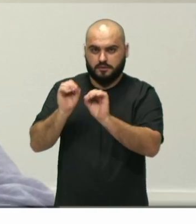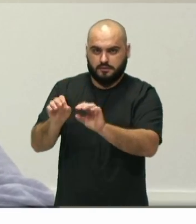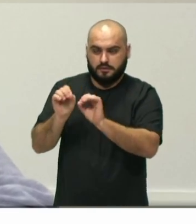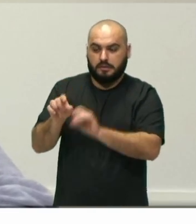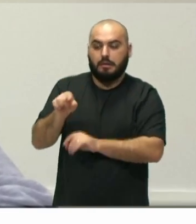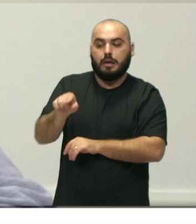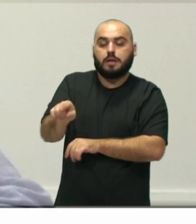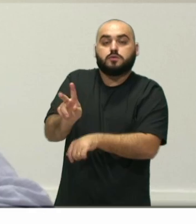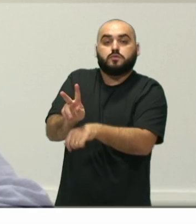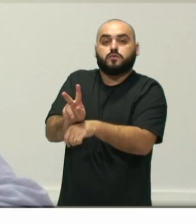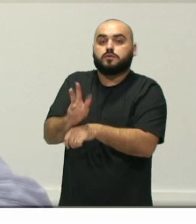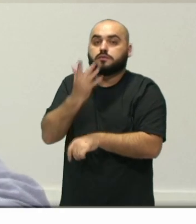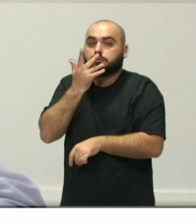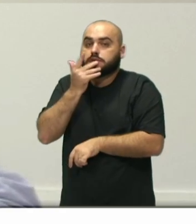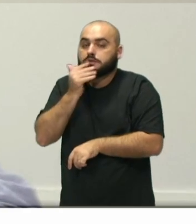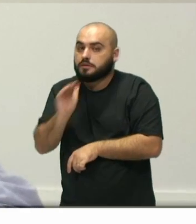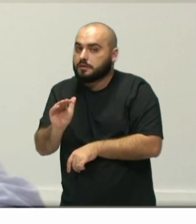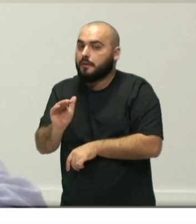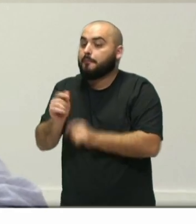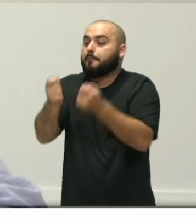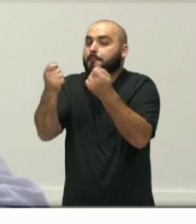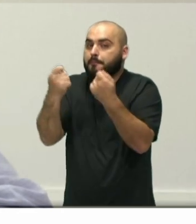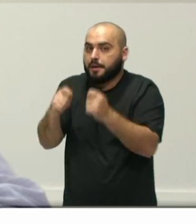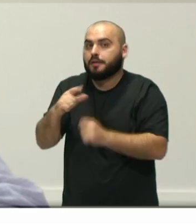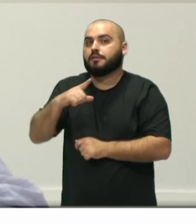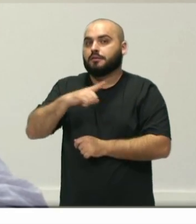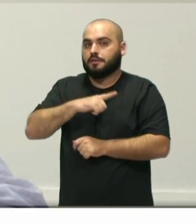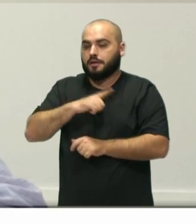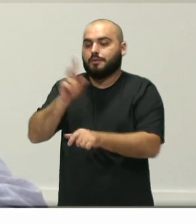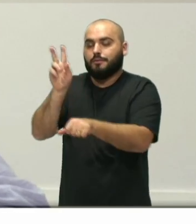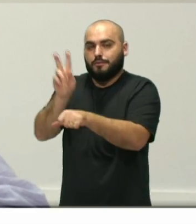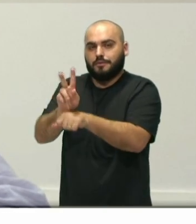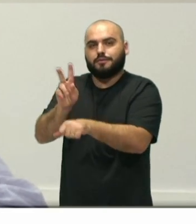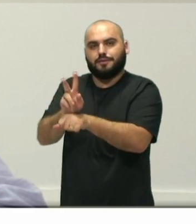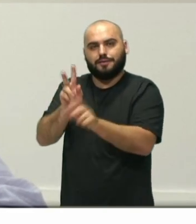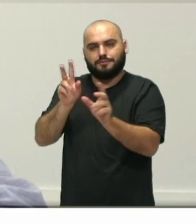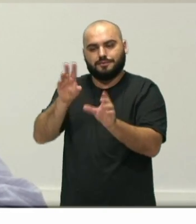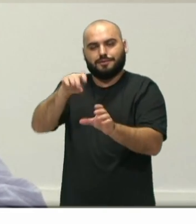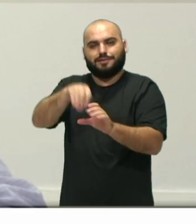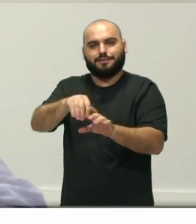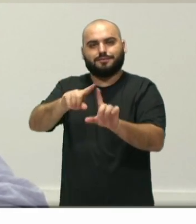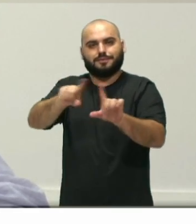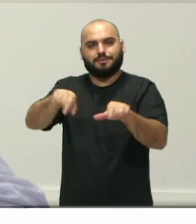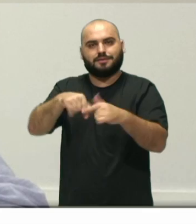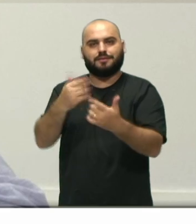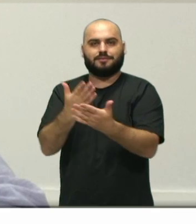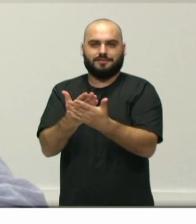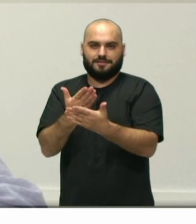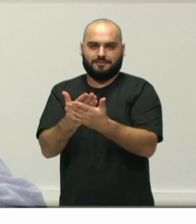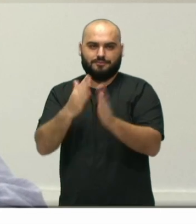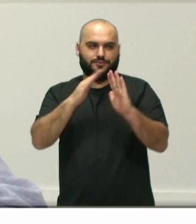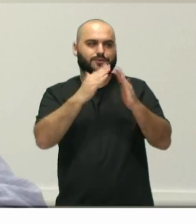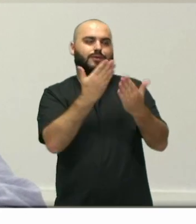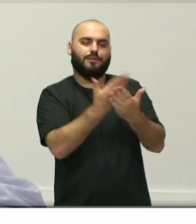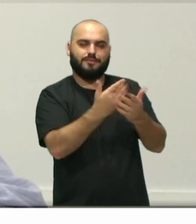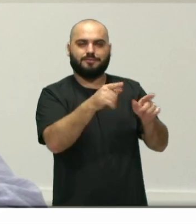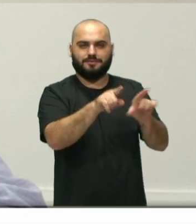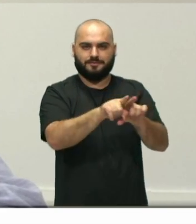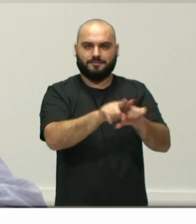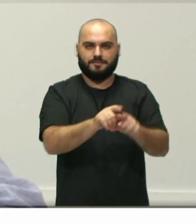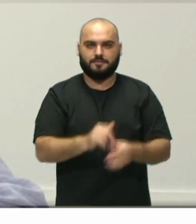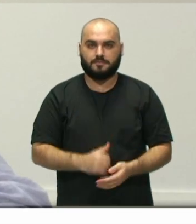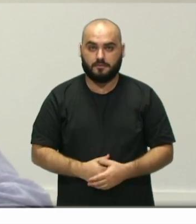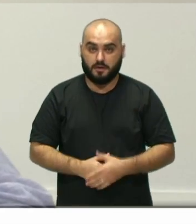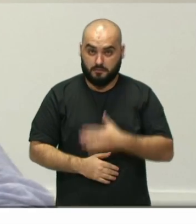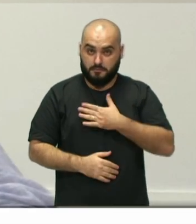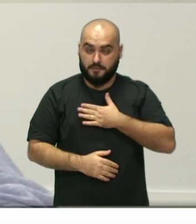crianças, nós também precisamos ter essa proteção a quem está na sala de aula, a quem está na escola. Então, por isso, meu pedido, na verdade, esse meu pedido vem